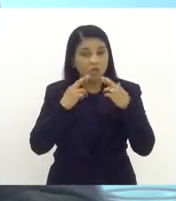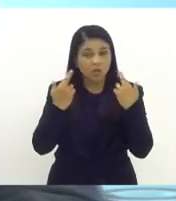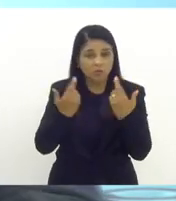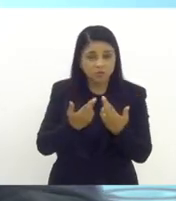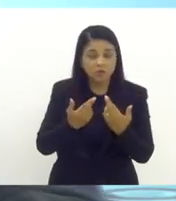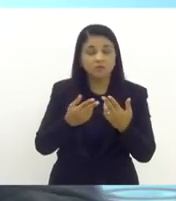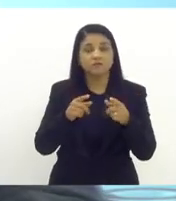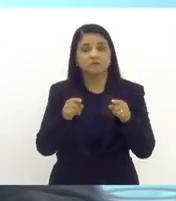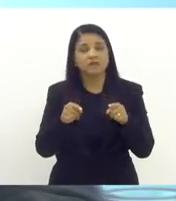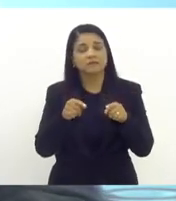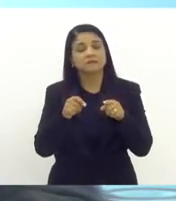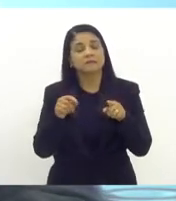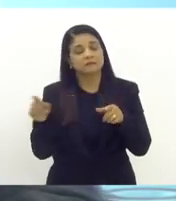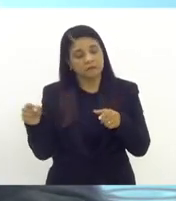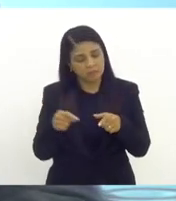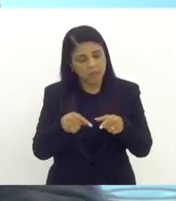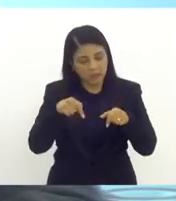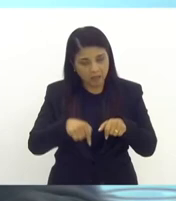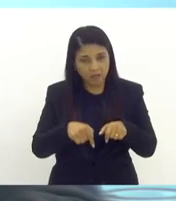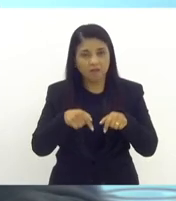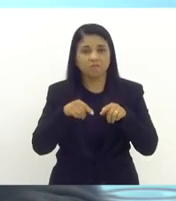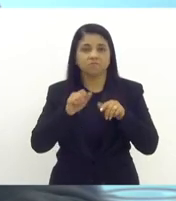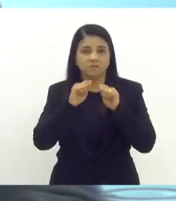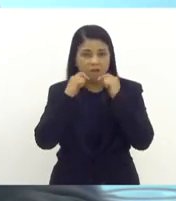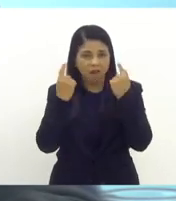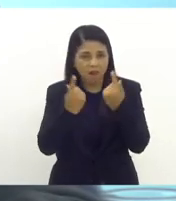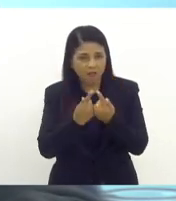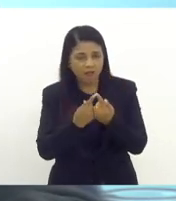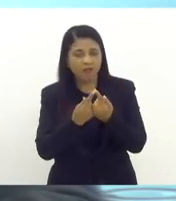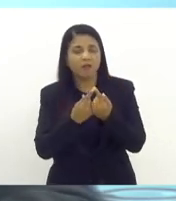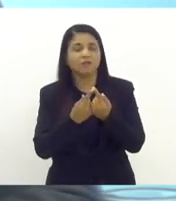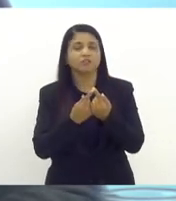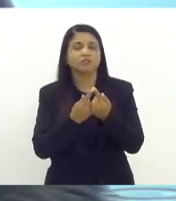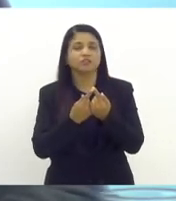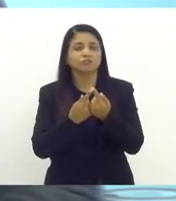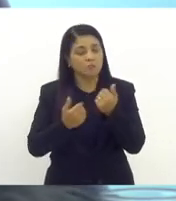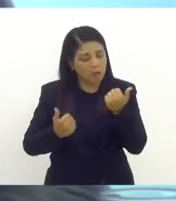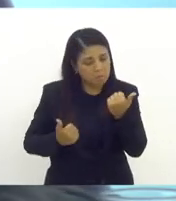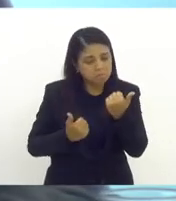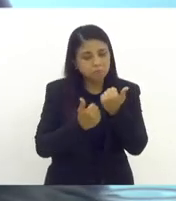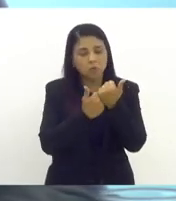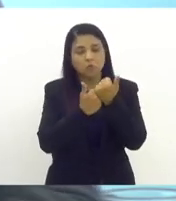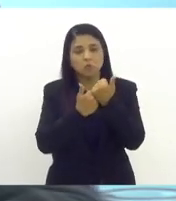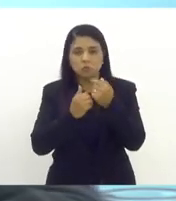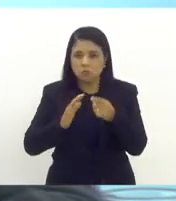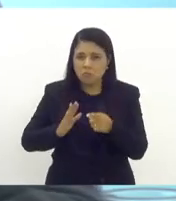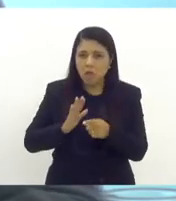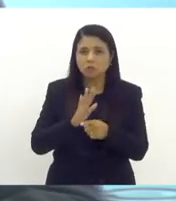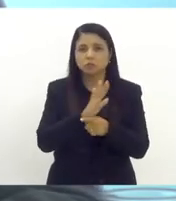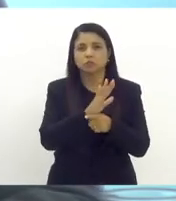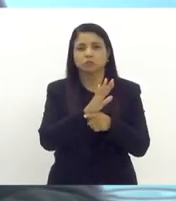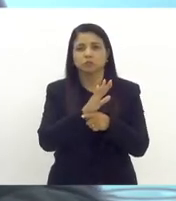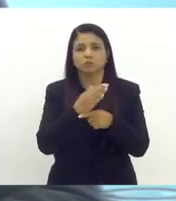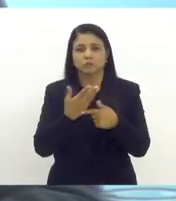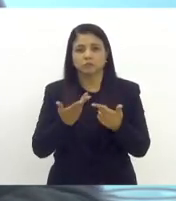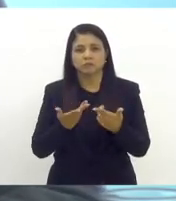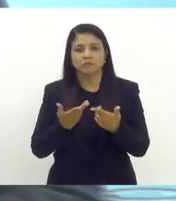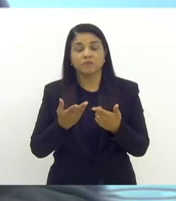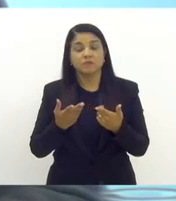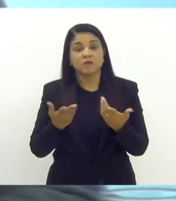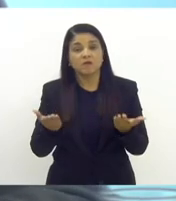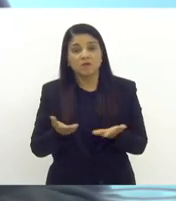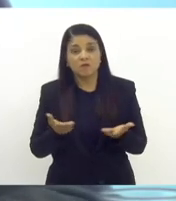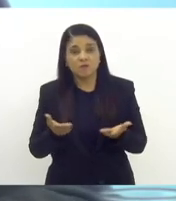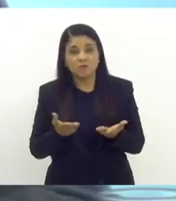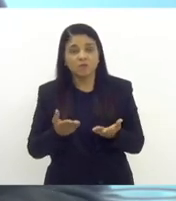trazer para frente parlamentar também vamos subsidiar à frente parlamentar é uma ajuda né um braço né e a gente hoje tá